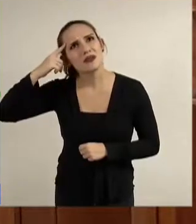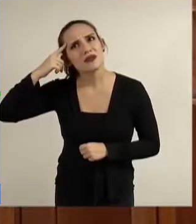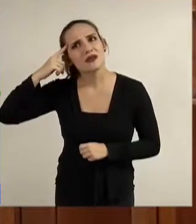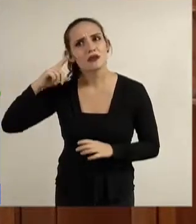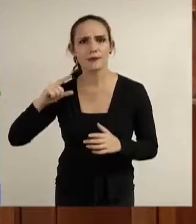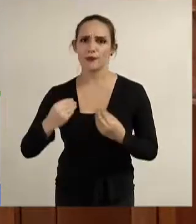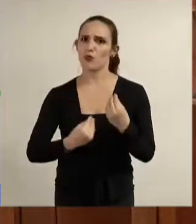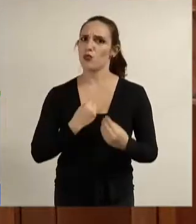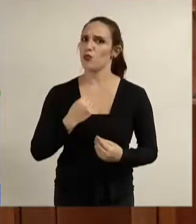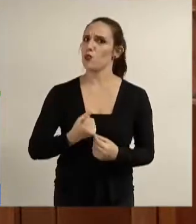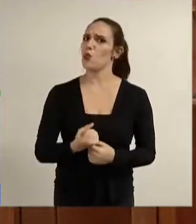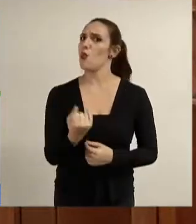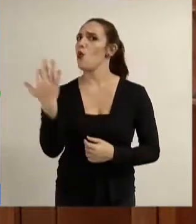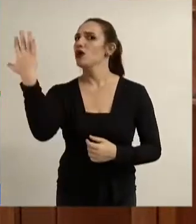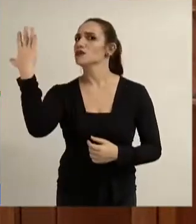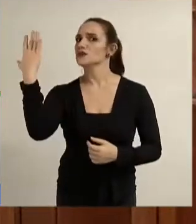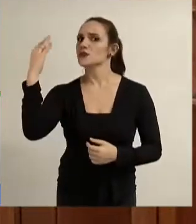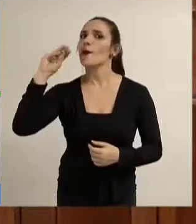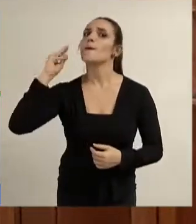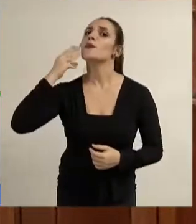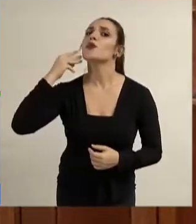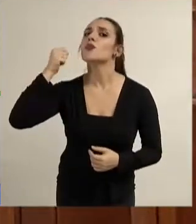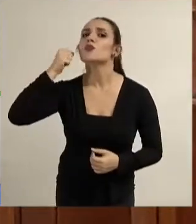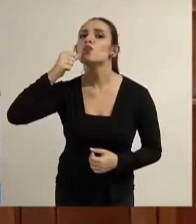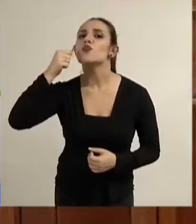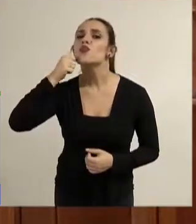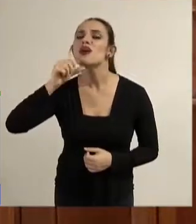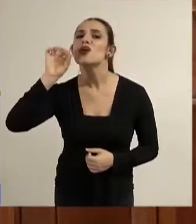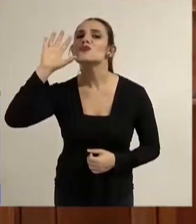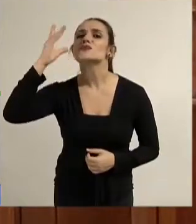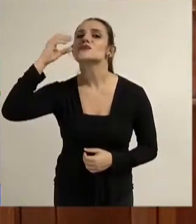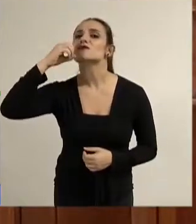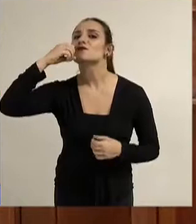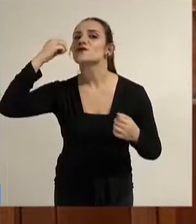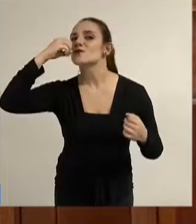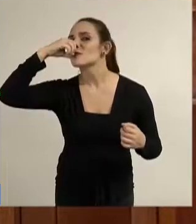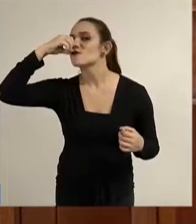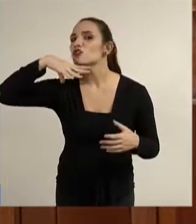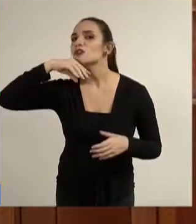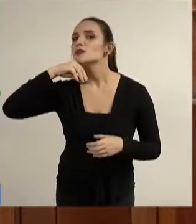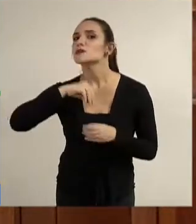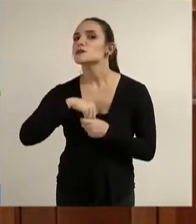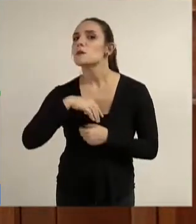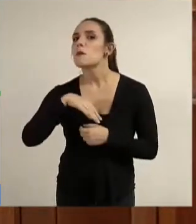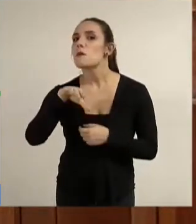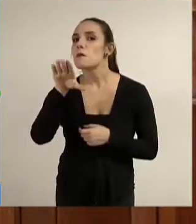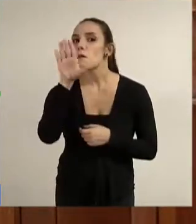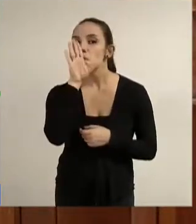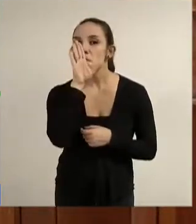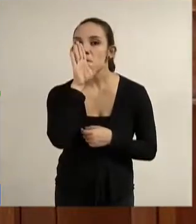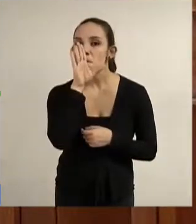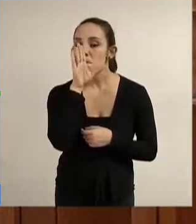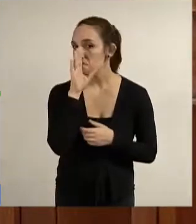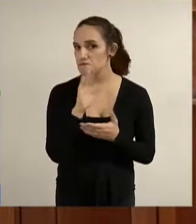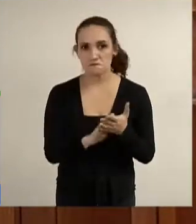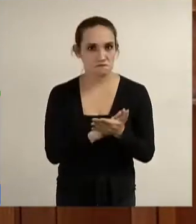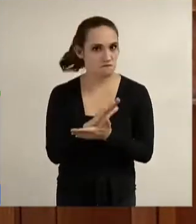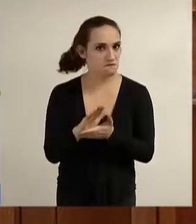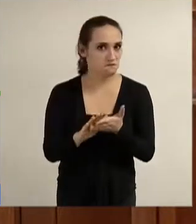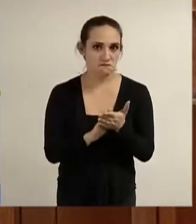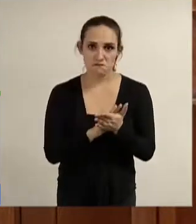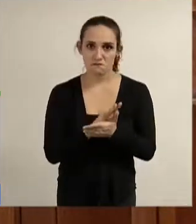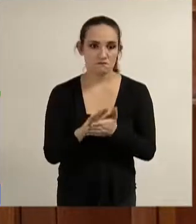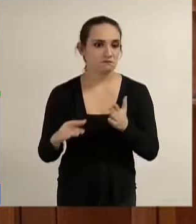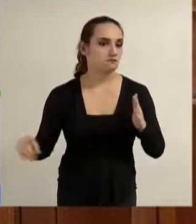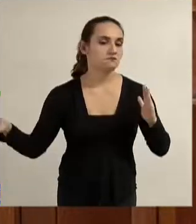mulheres, imagine quantos milhões de mulheres são agredidas no nosso país e quantas